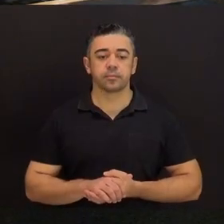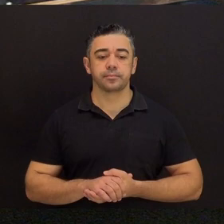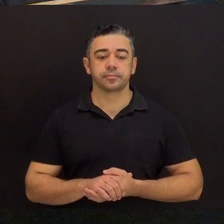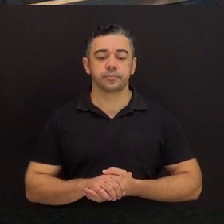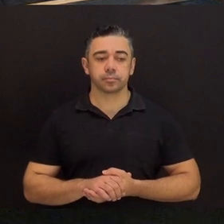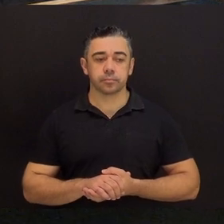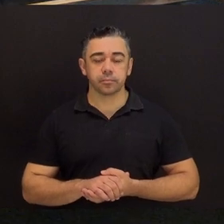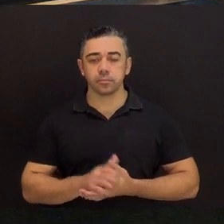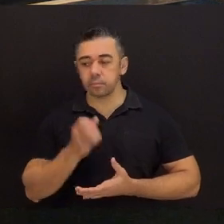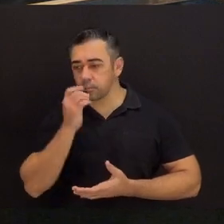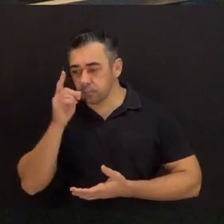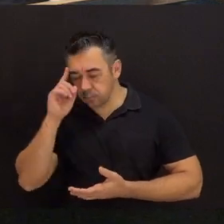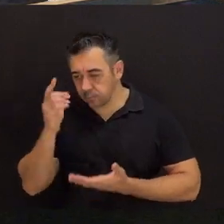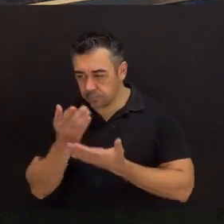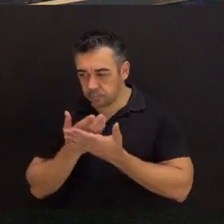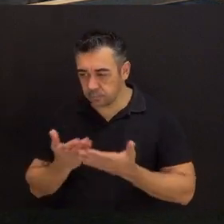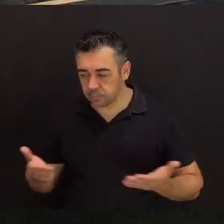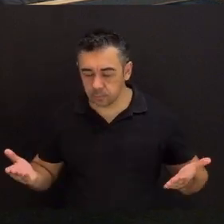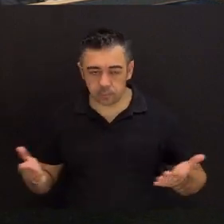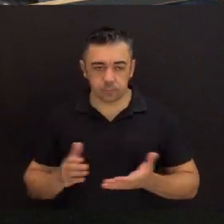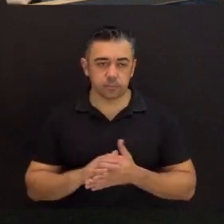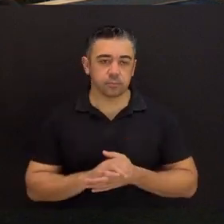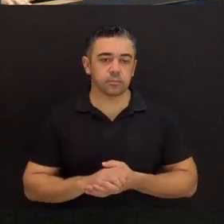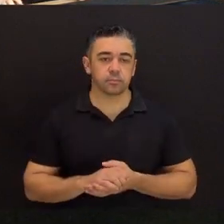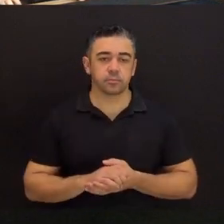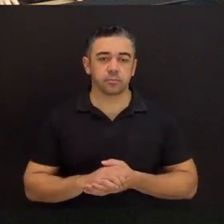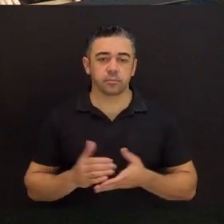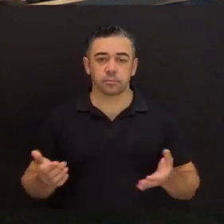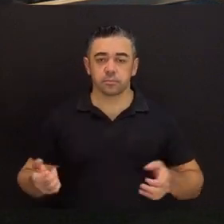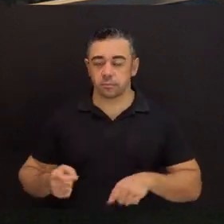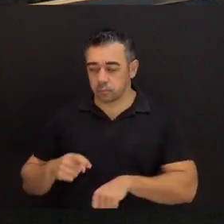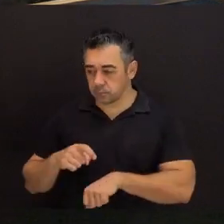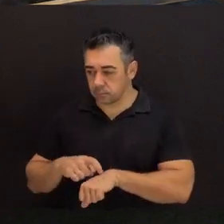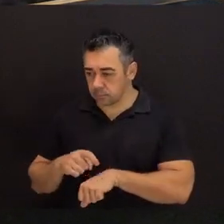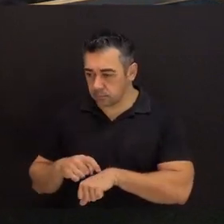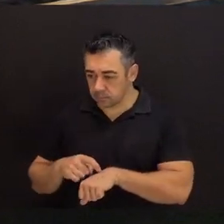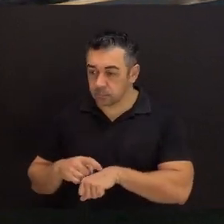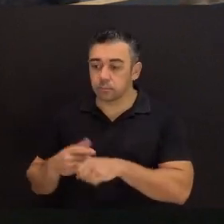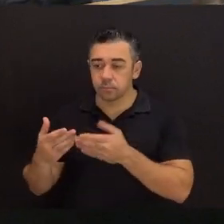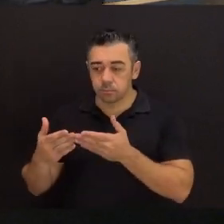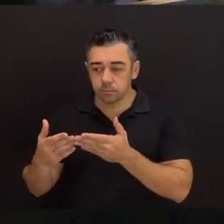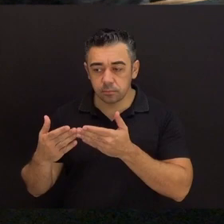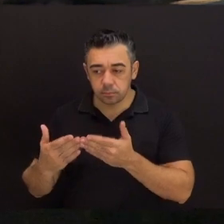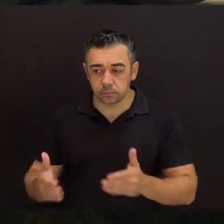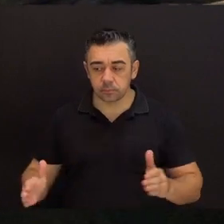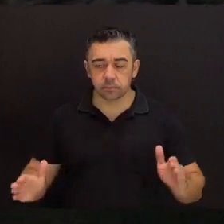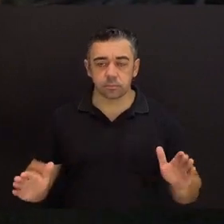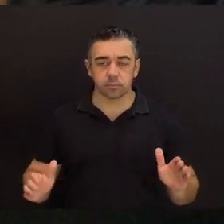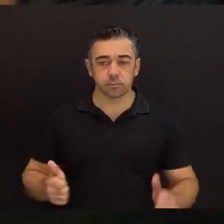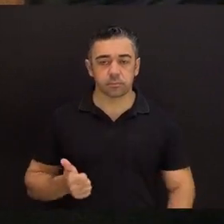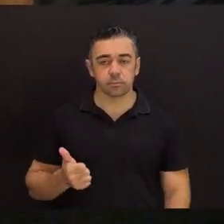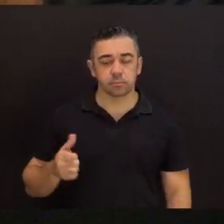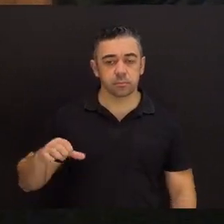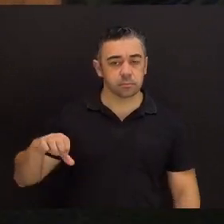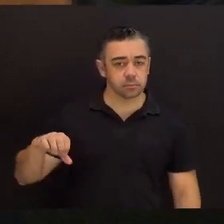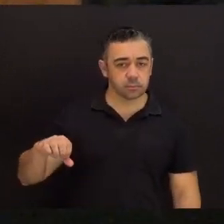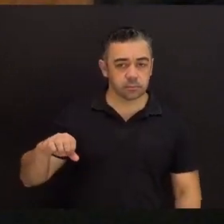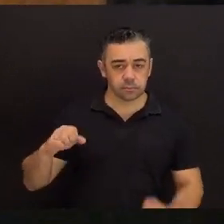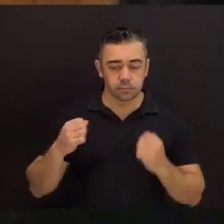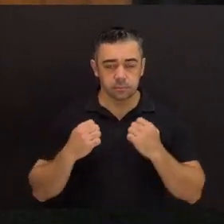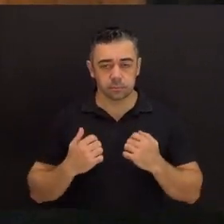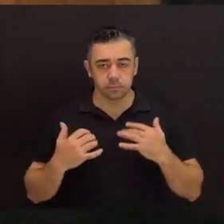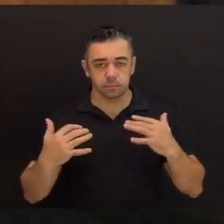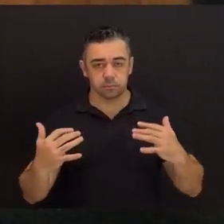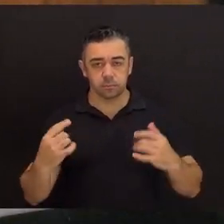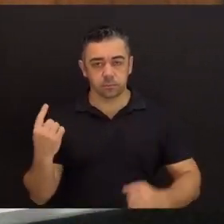Bom dia a todos neste momento damos início a décima nona sessão ordinária do